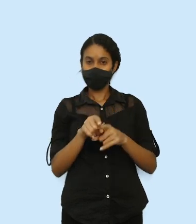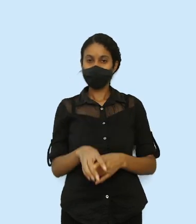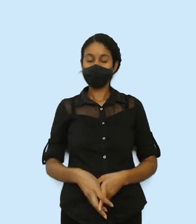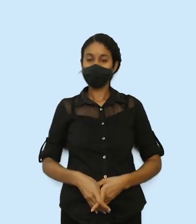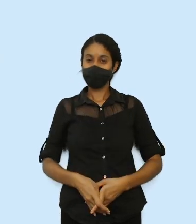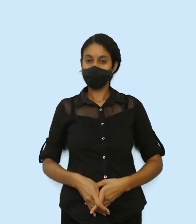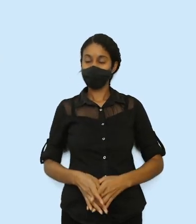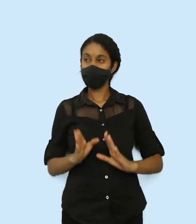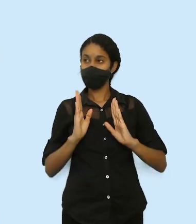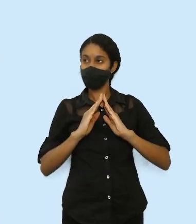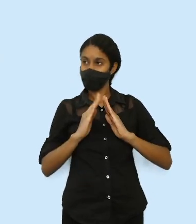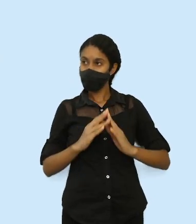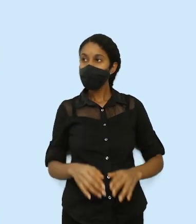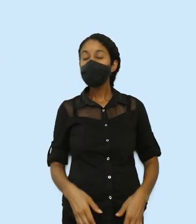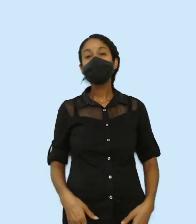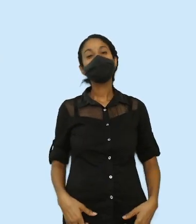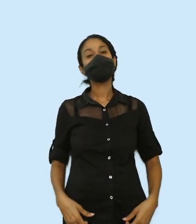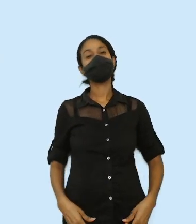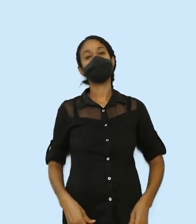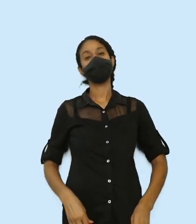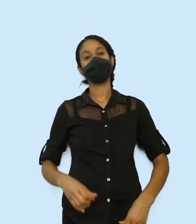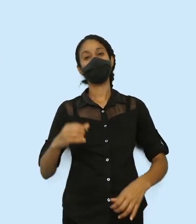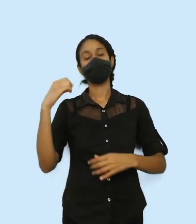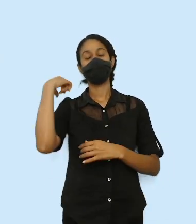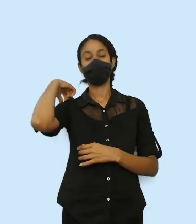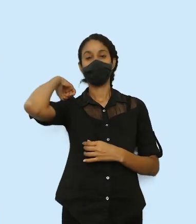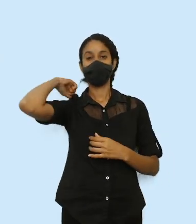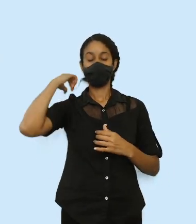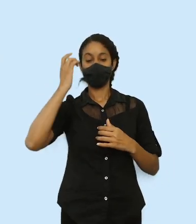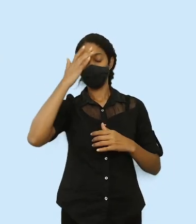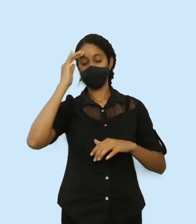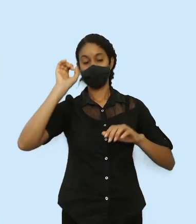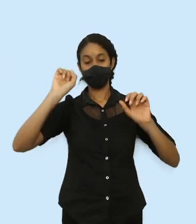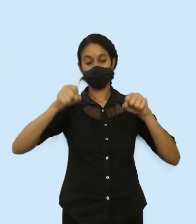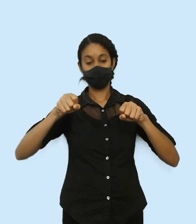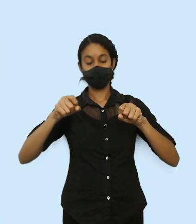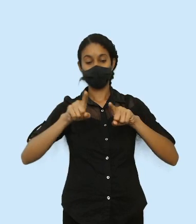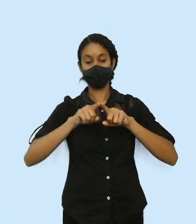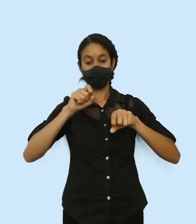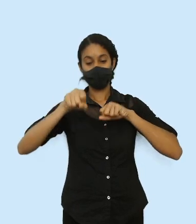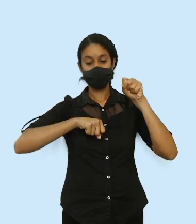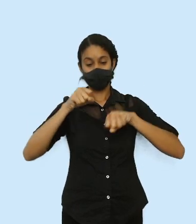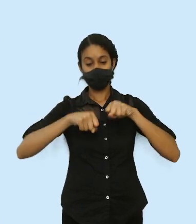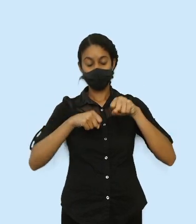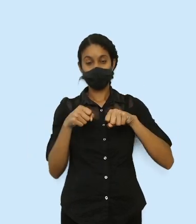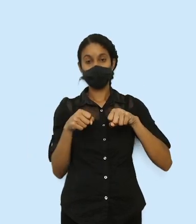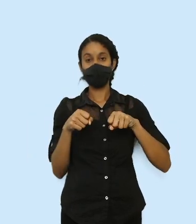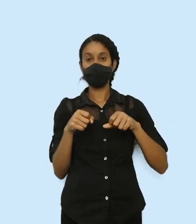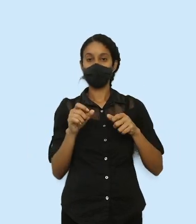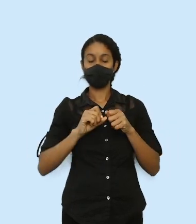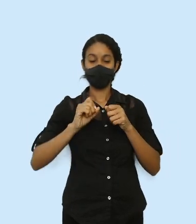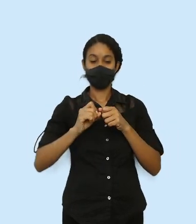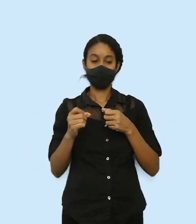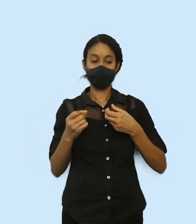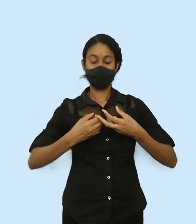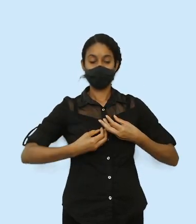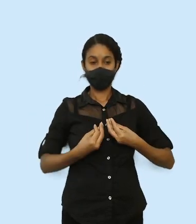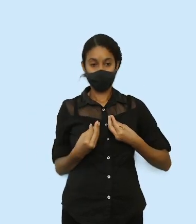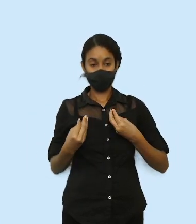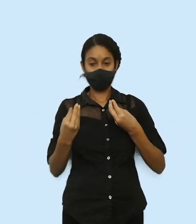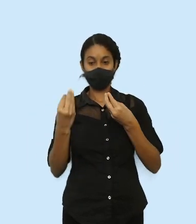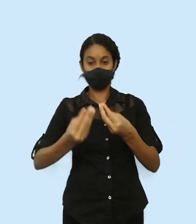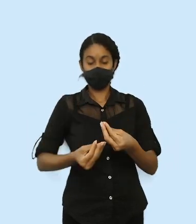comida em casa. Parece que essas pessoas têm andado um bocado de moto, de bicicleta para fazer entregas, para poder dar conta